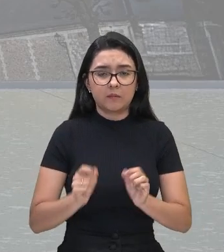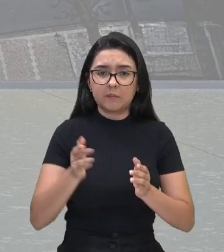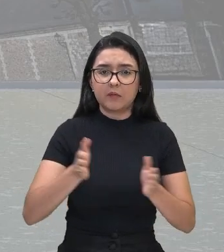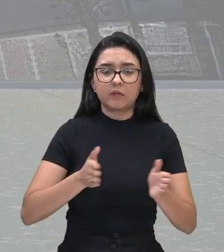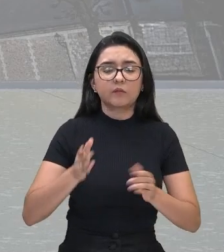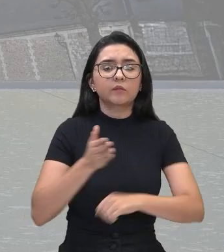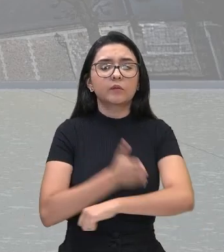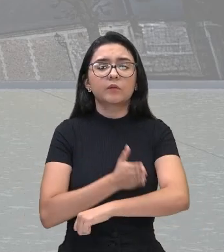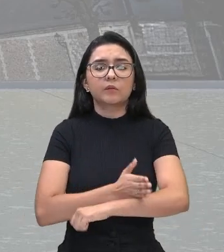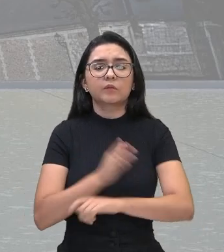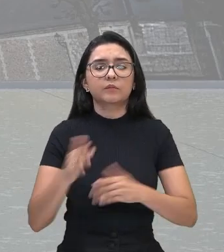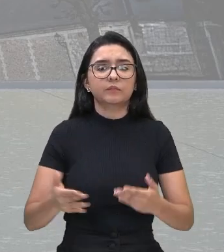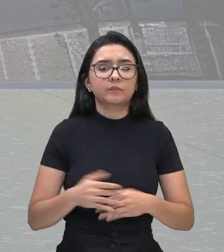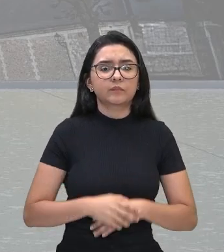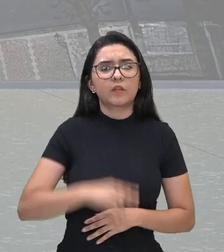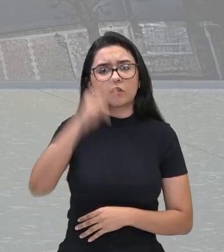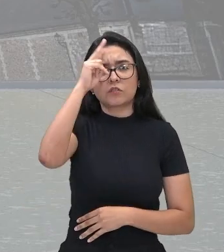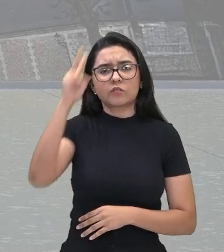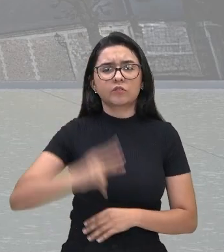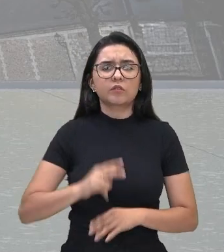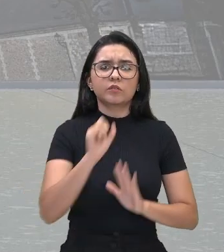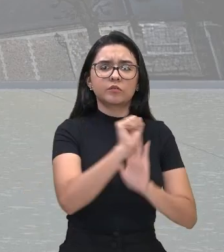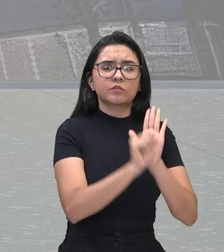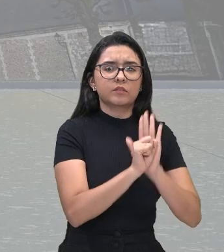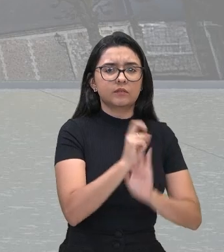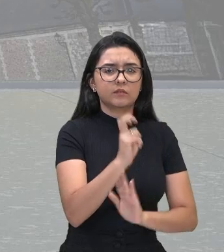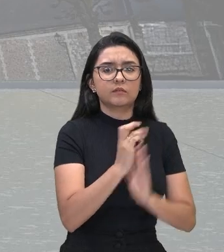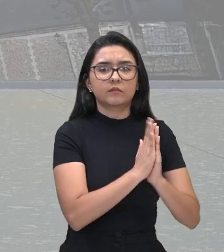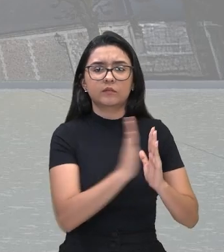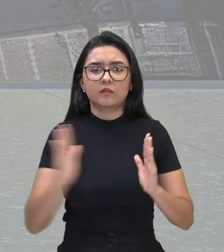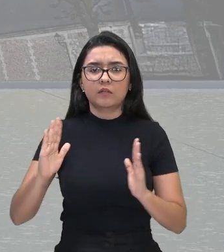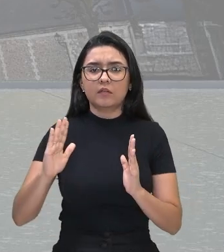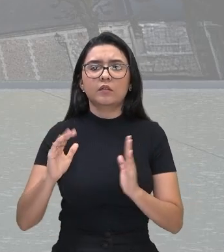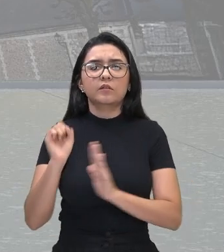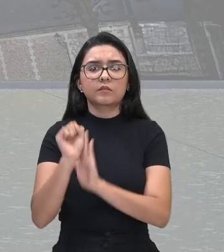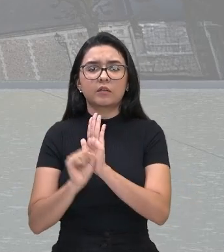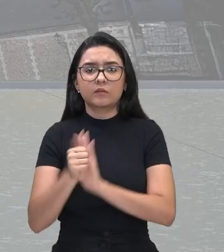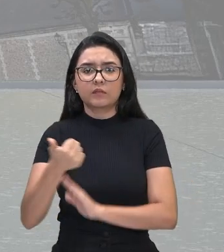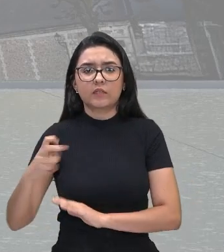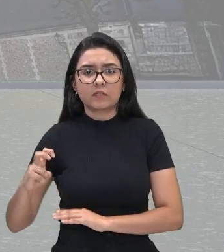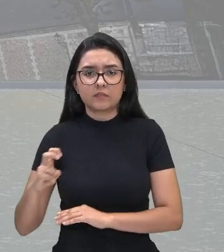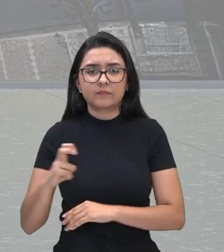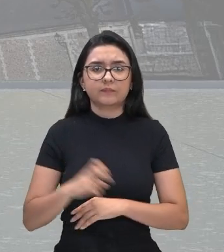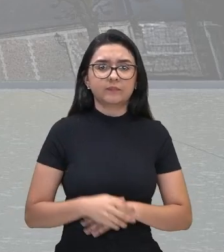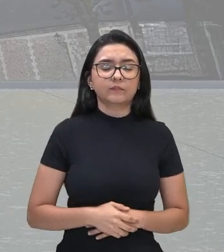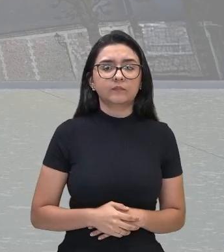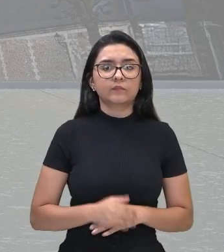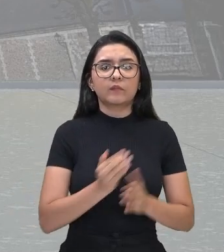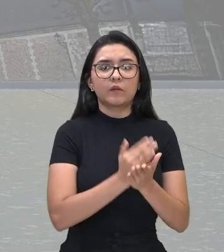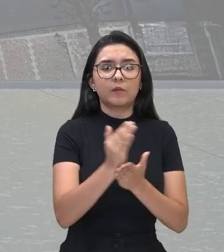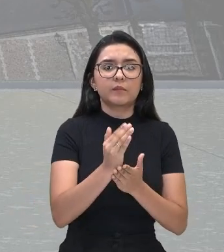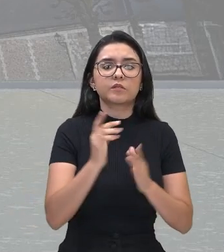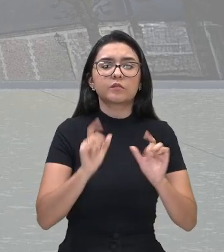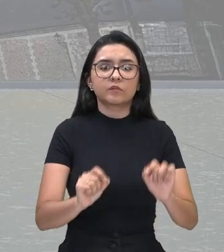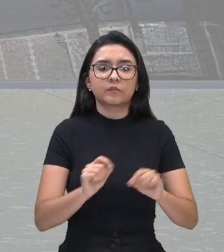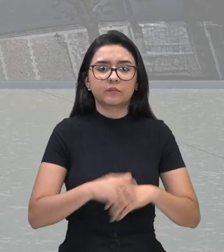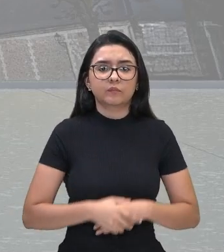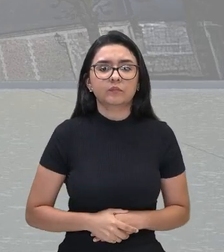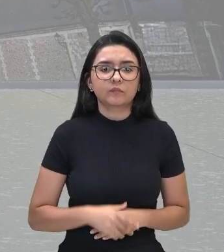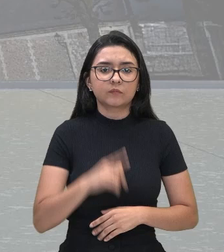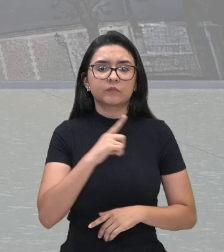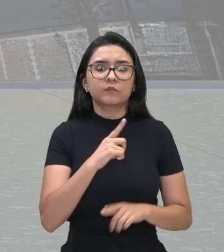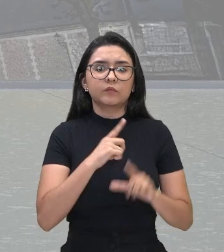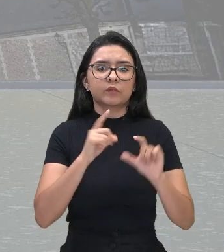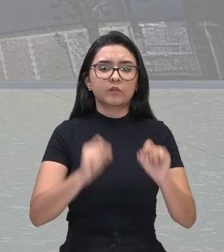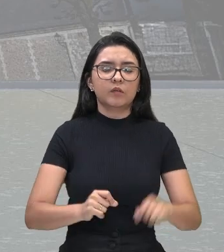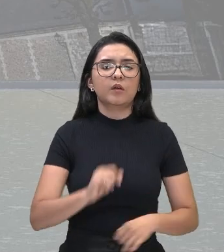da história que se estendeu do século V ao século XV. Ela começou com a queda do Império